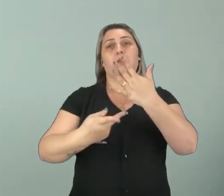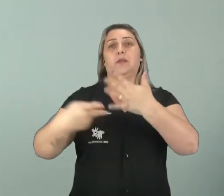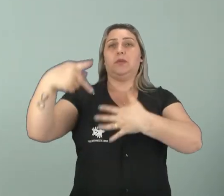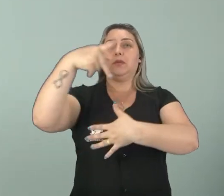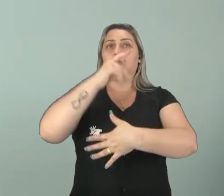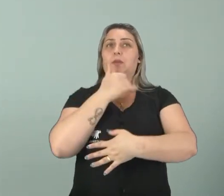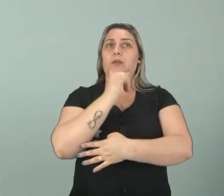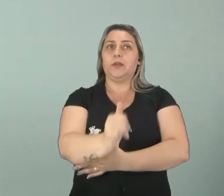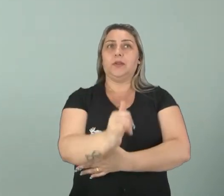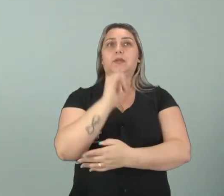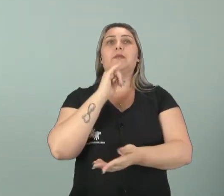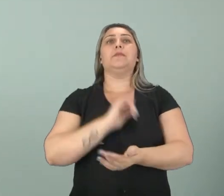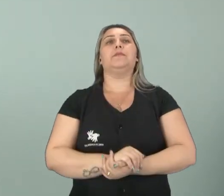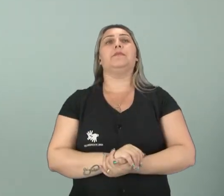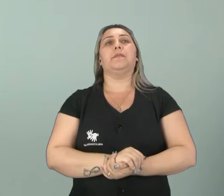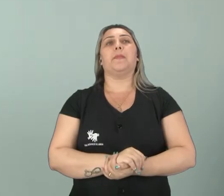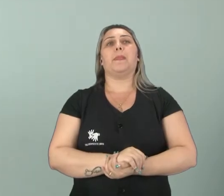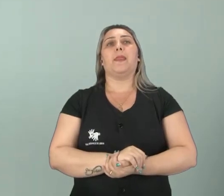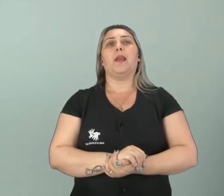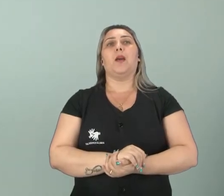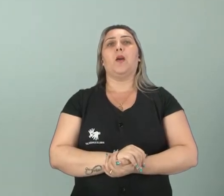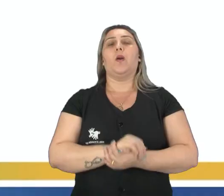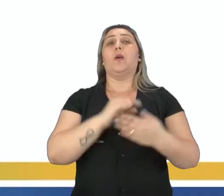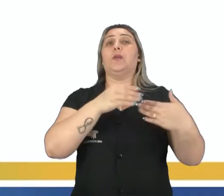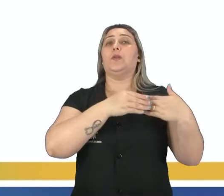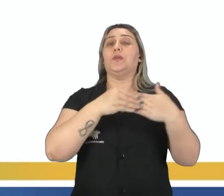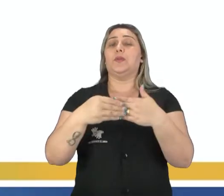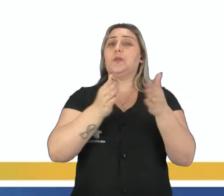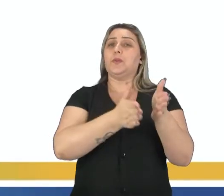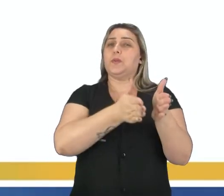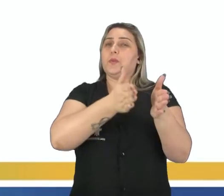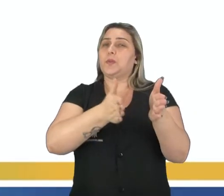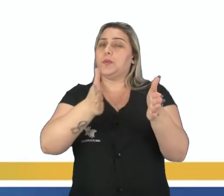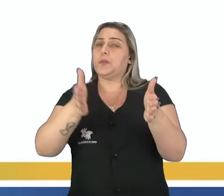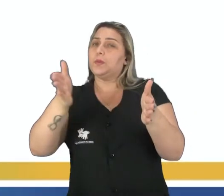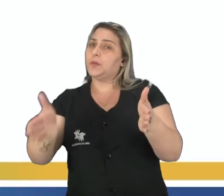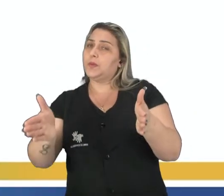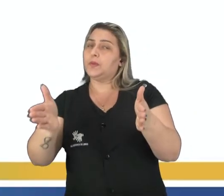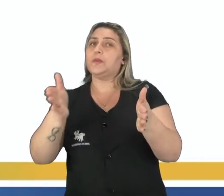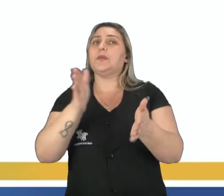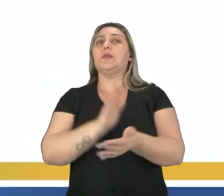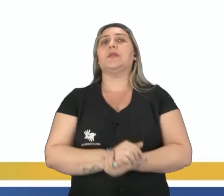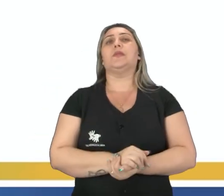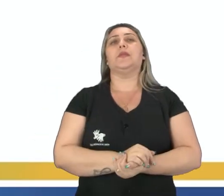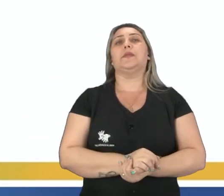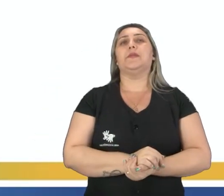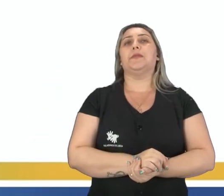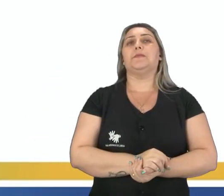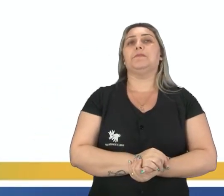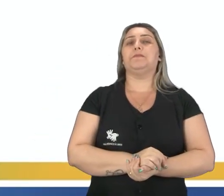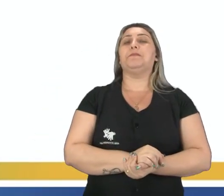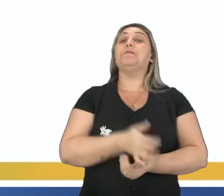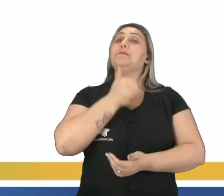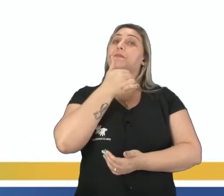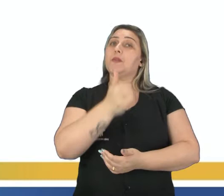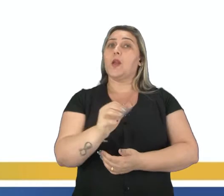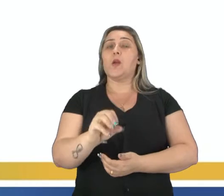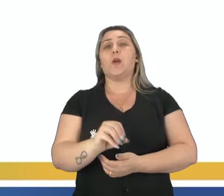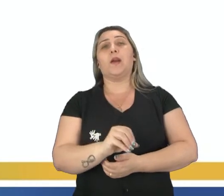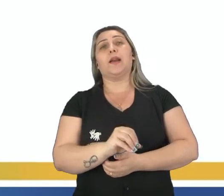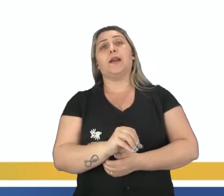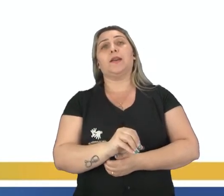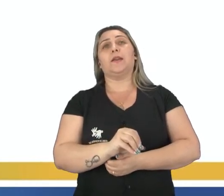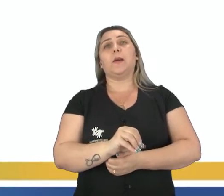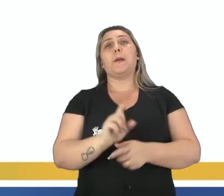da eletrostática. E aqui eu trouxe os processos. A gente já viu que ele vai sim, pode sim ficar eletrizado, ou seja,